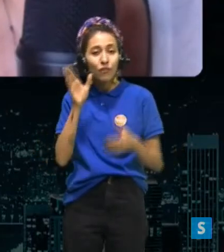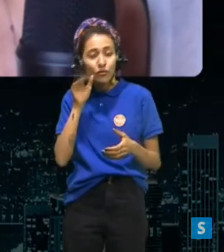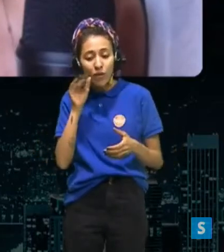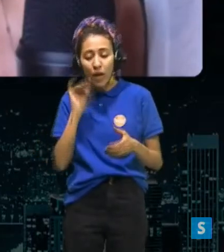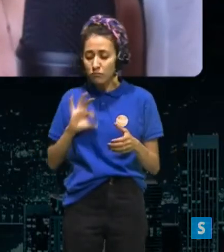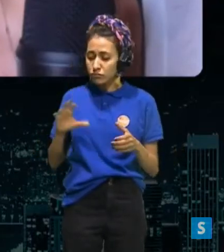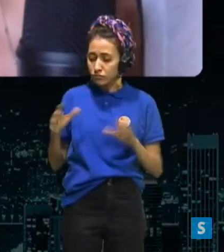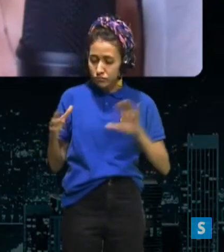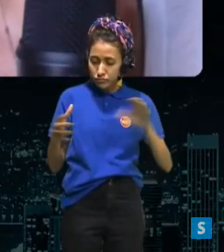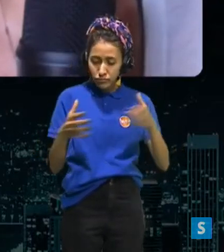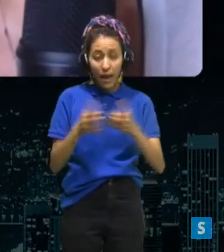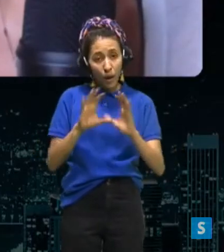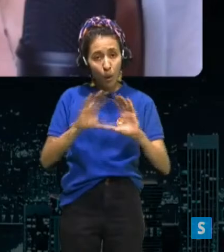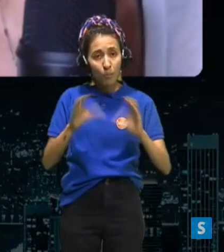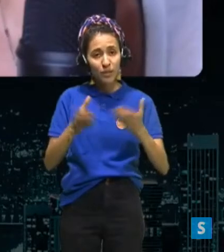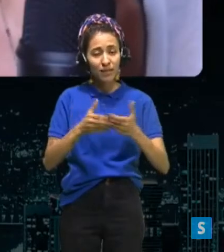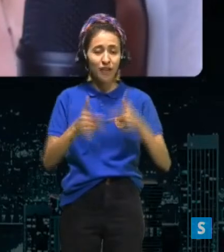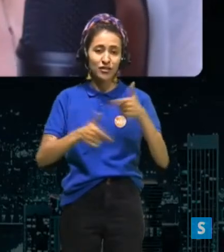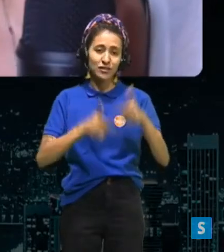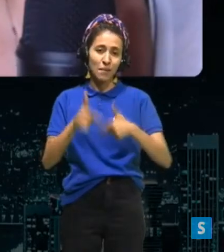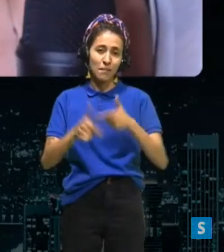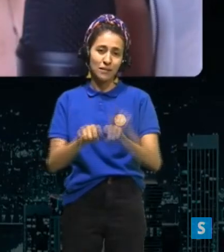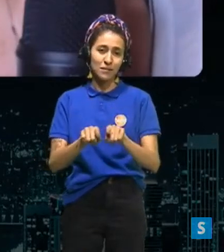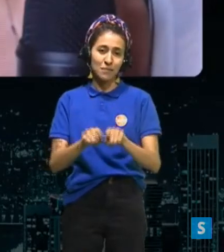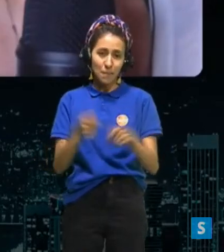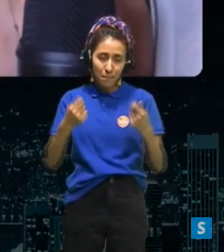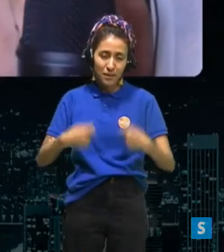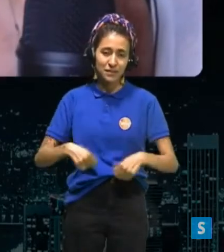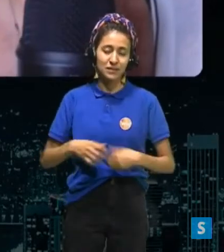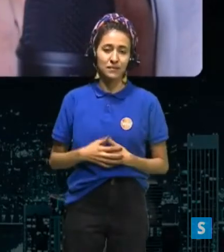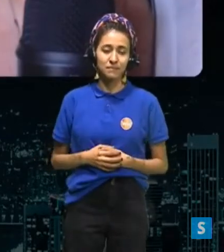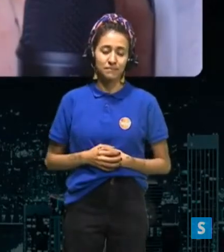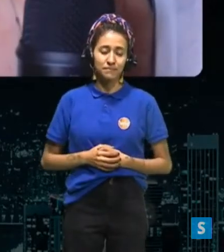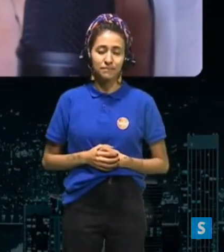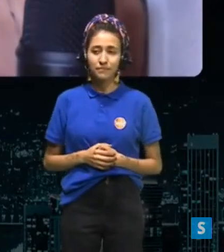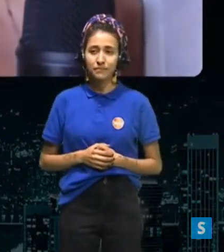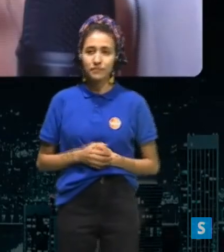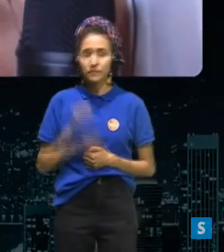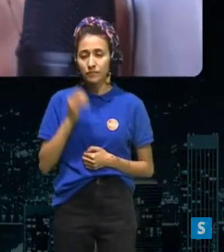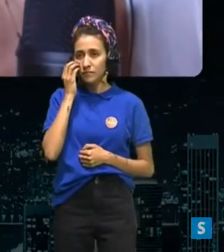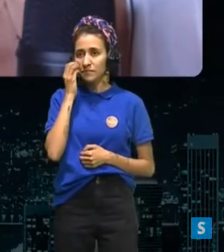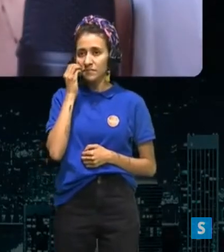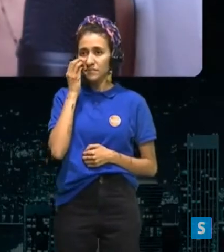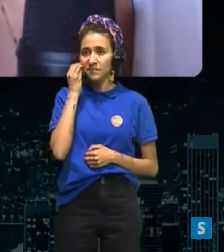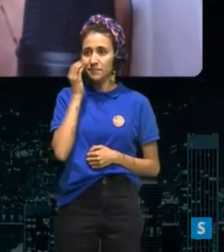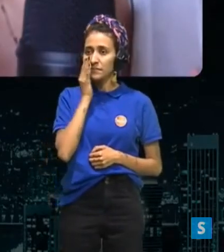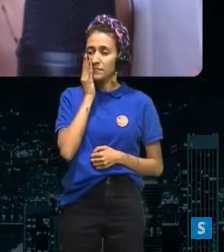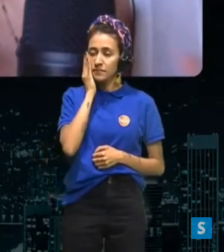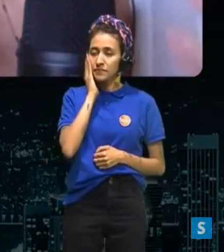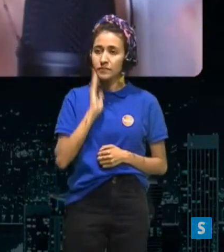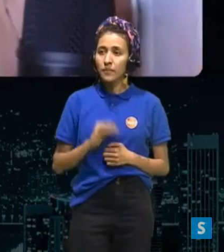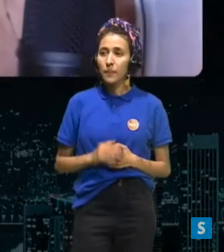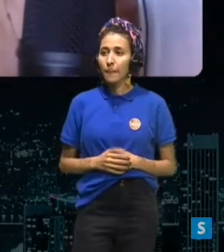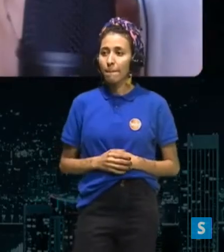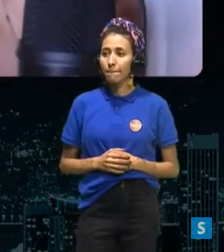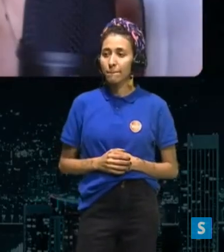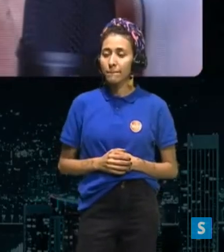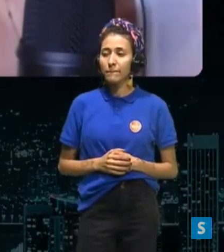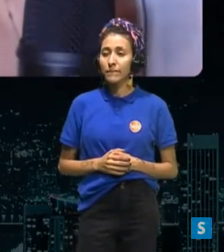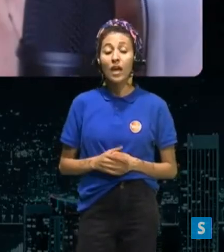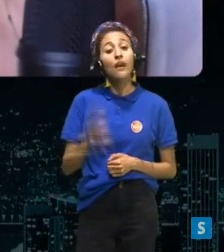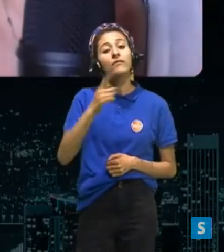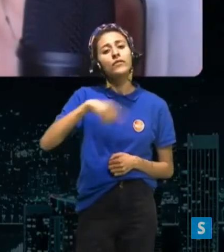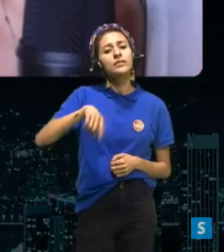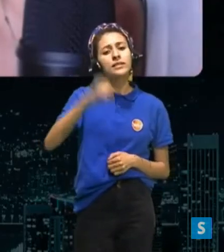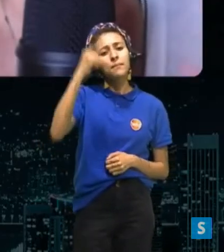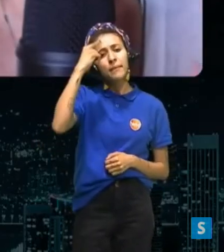muito importante O que que você espera das startups que vocês estão investindo